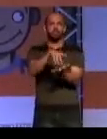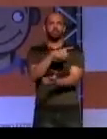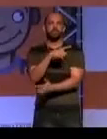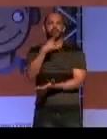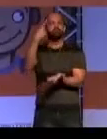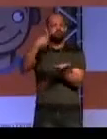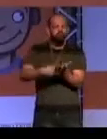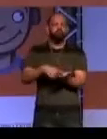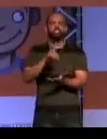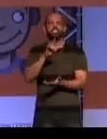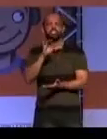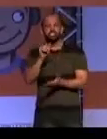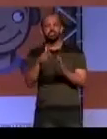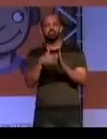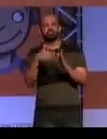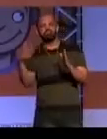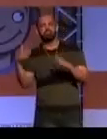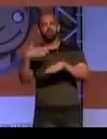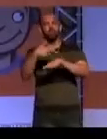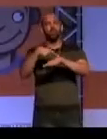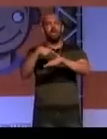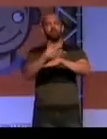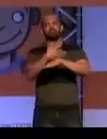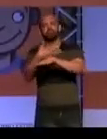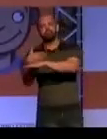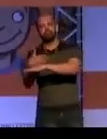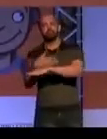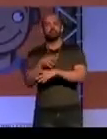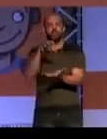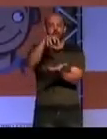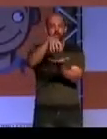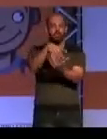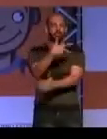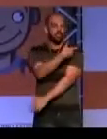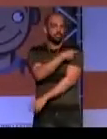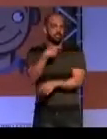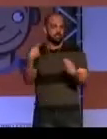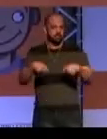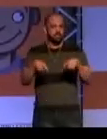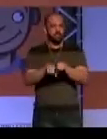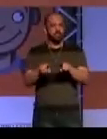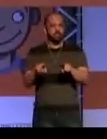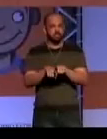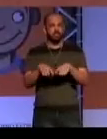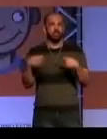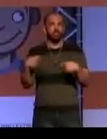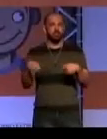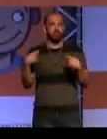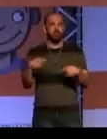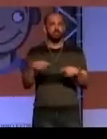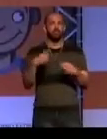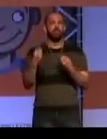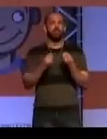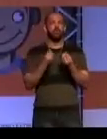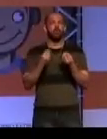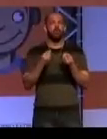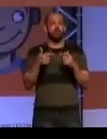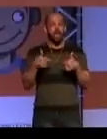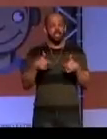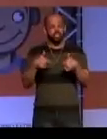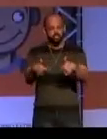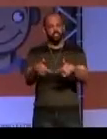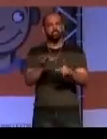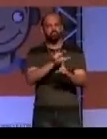horários ampliados. Os postos de vacinação também devem ter formas ativas